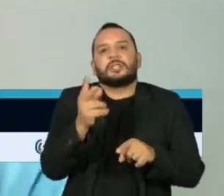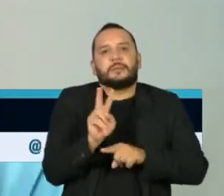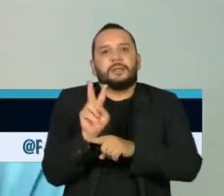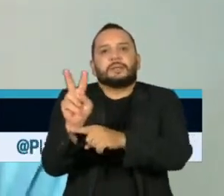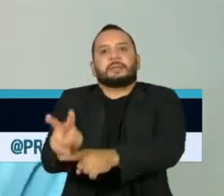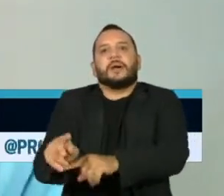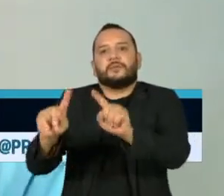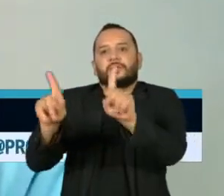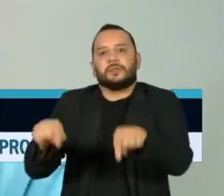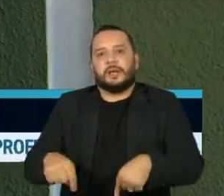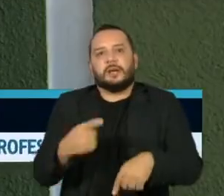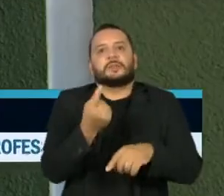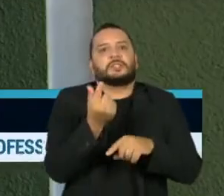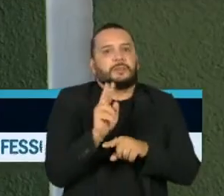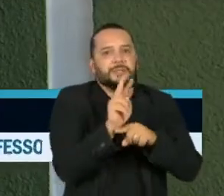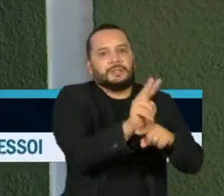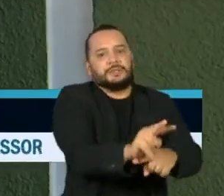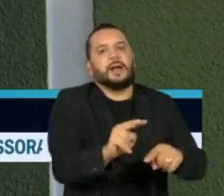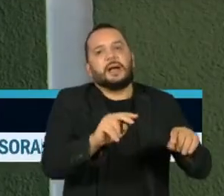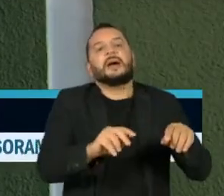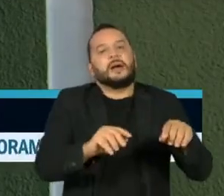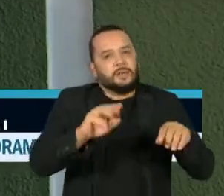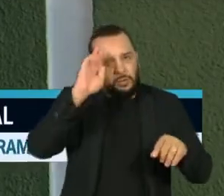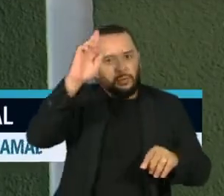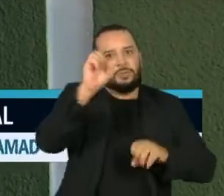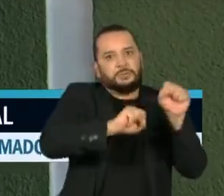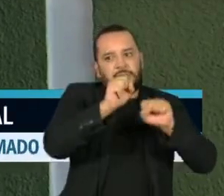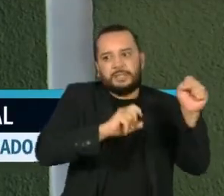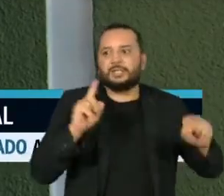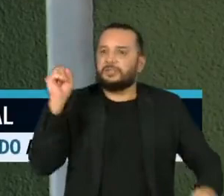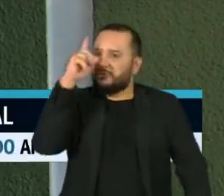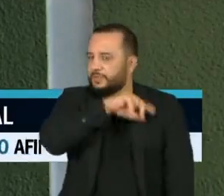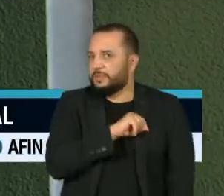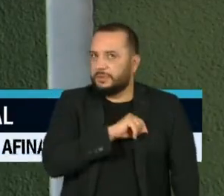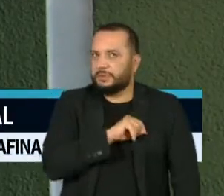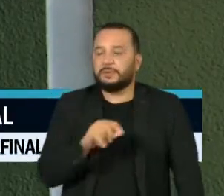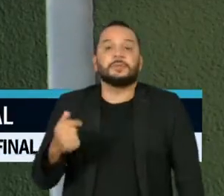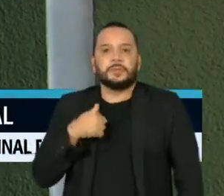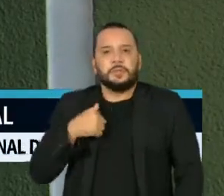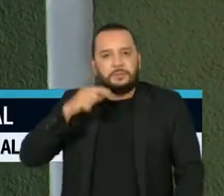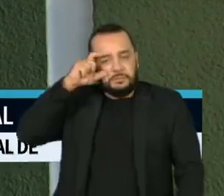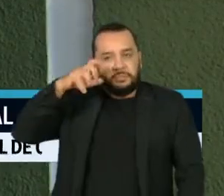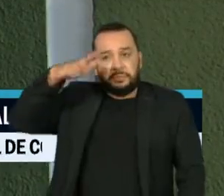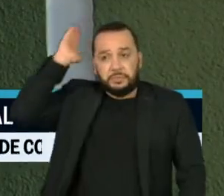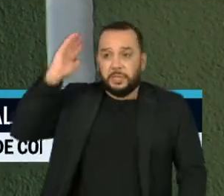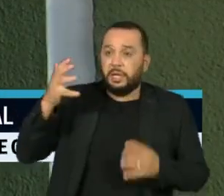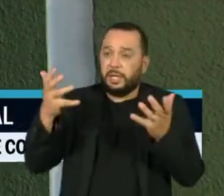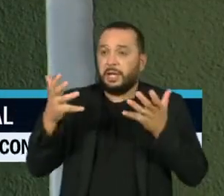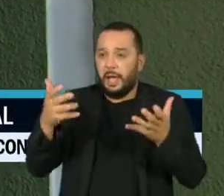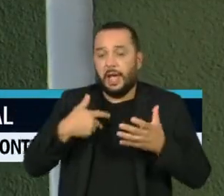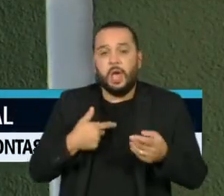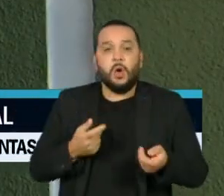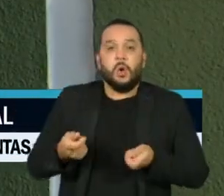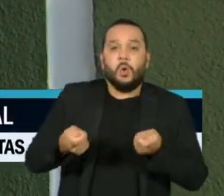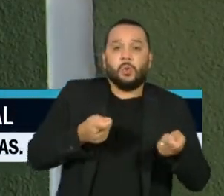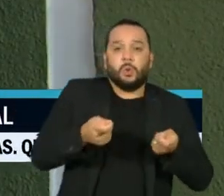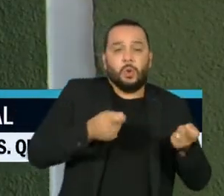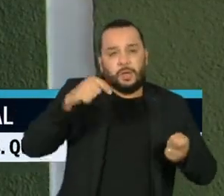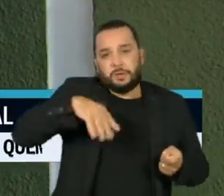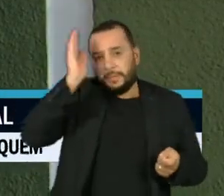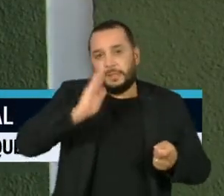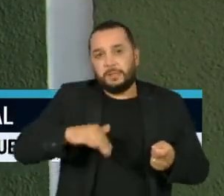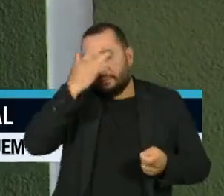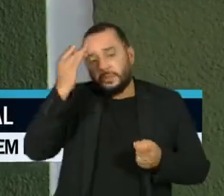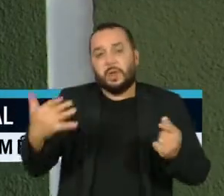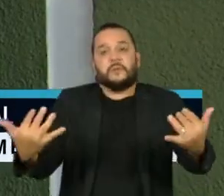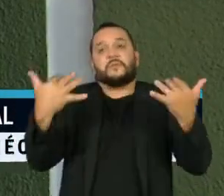para empresários, para todo mundo. O discurso otimista de Paulo Guedes visa passar uma boa imagem do controle fiscal brasileiro ao